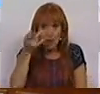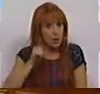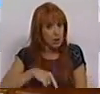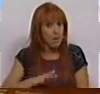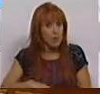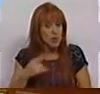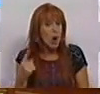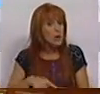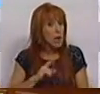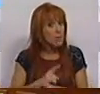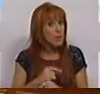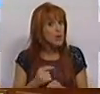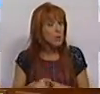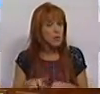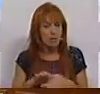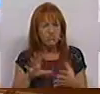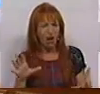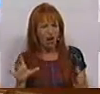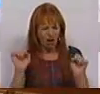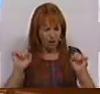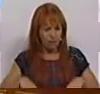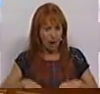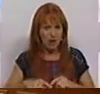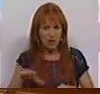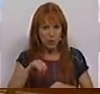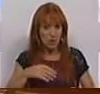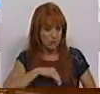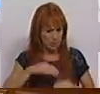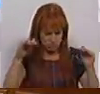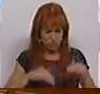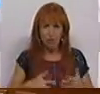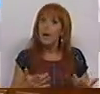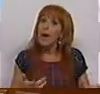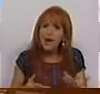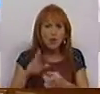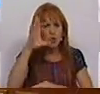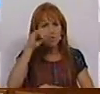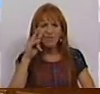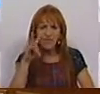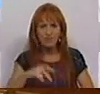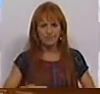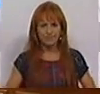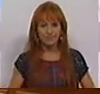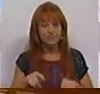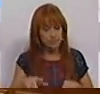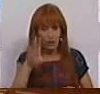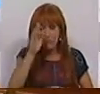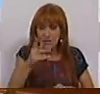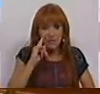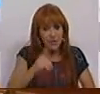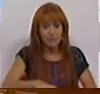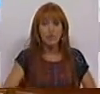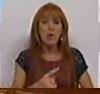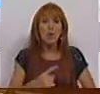também porque, ao mesmo tempo, houve uma degradação brutal da sua situação salarial. E, portanto, é isso que o Governo deve ver. É isso que o Governo deve